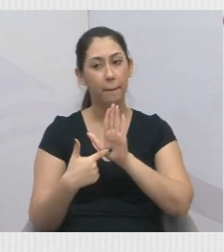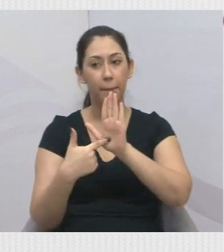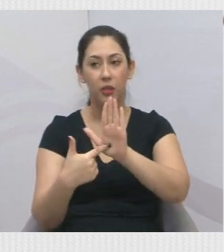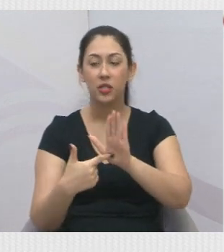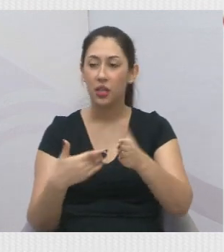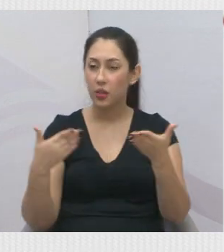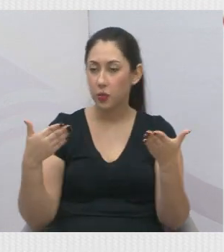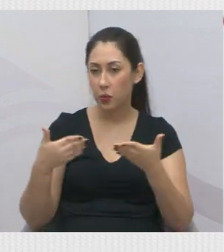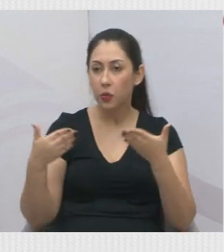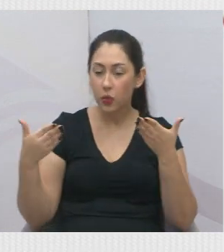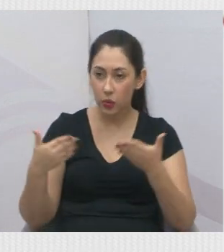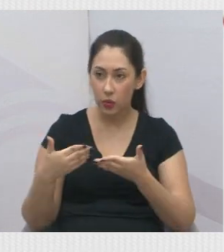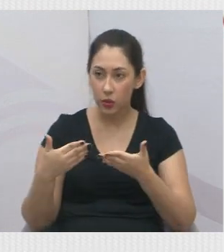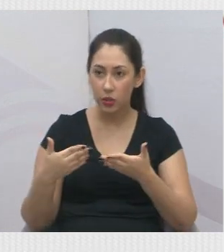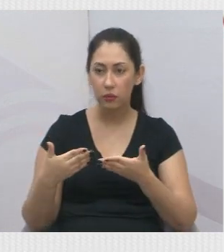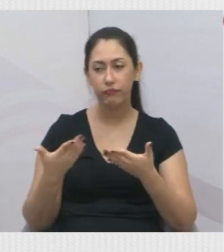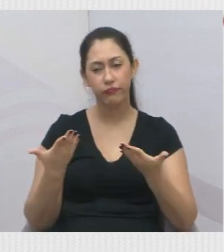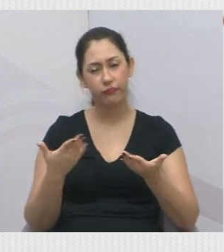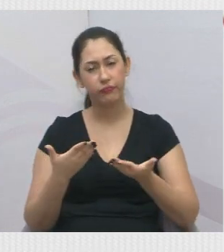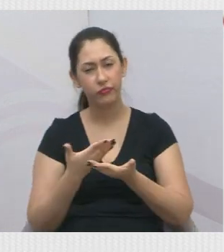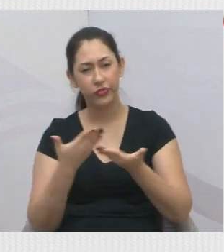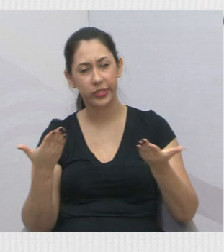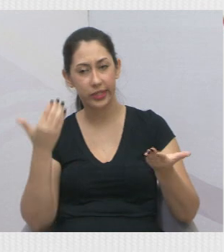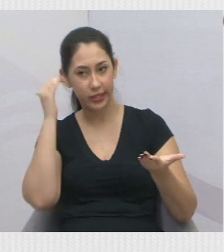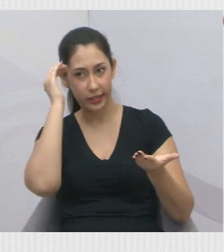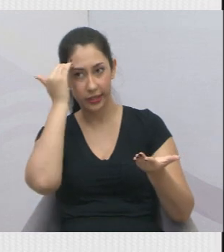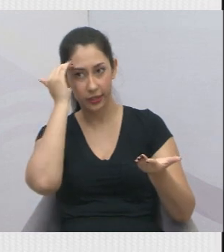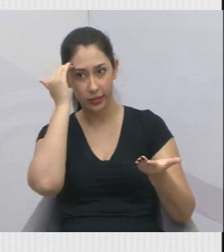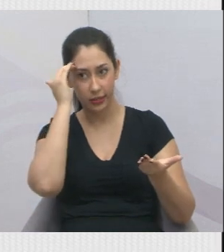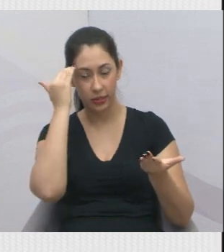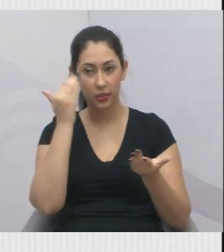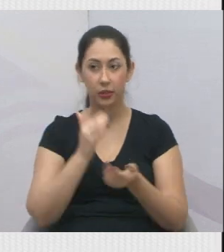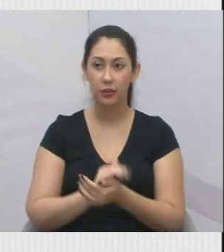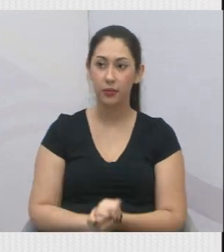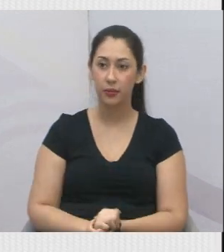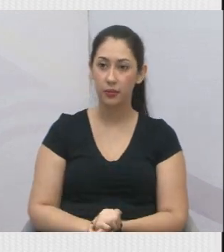mais sintética, mais tranquila, para que vocês possam acompanhar.